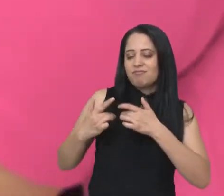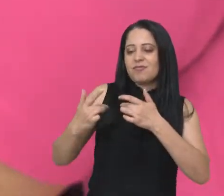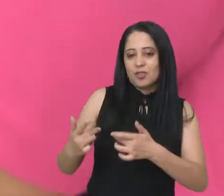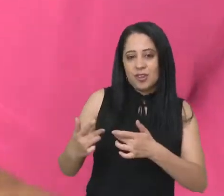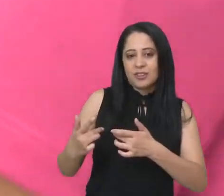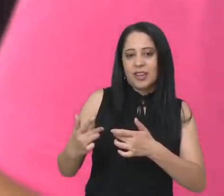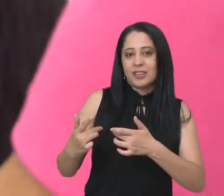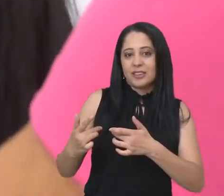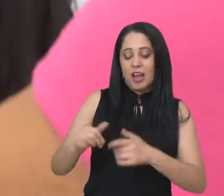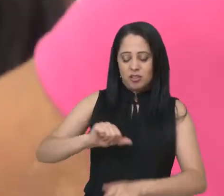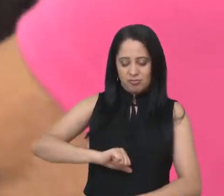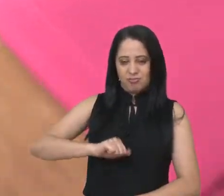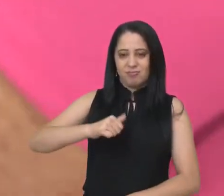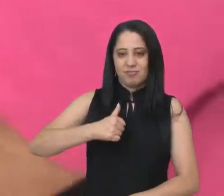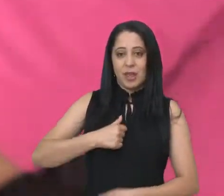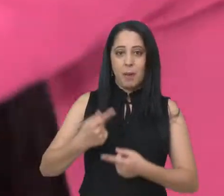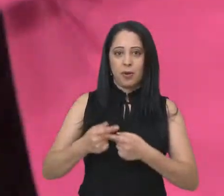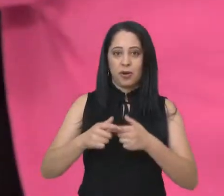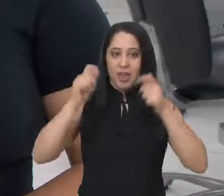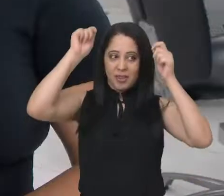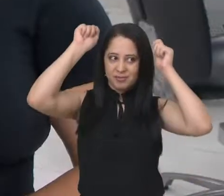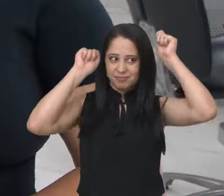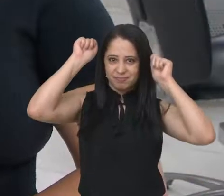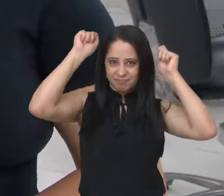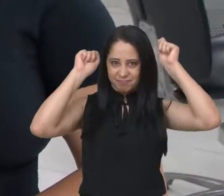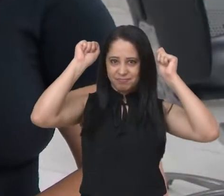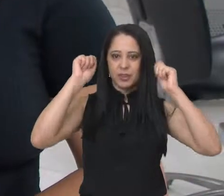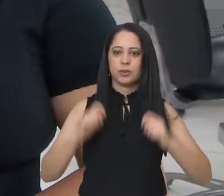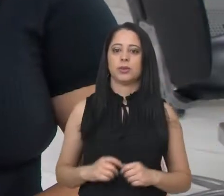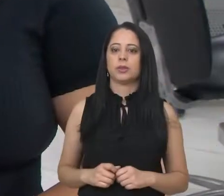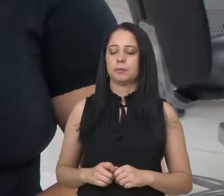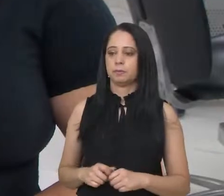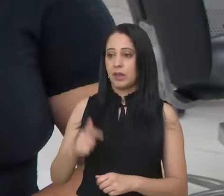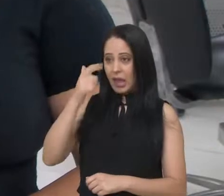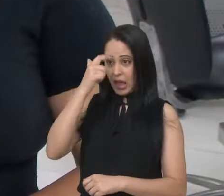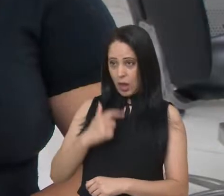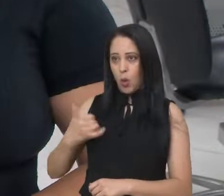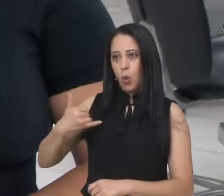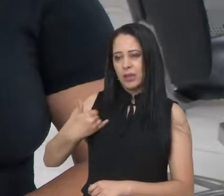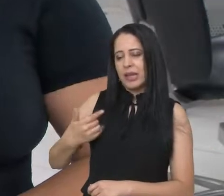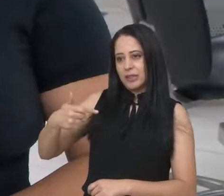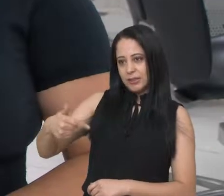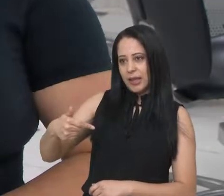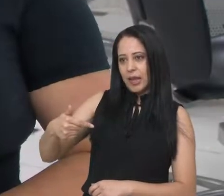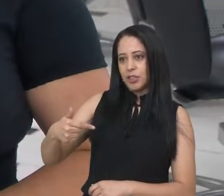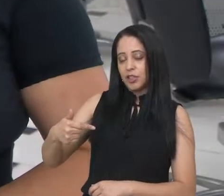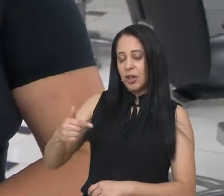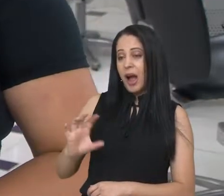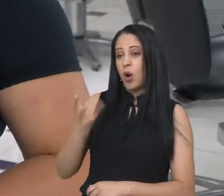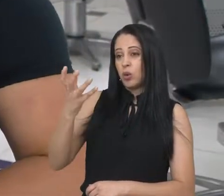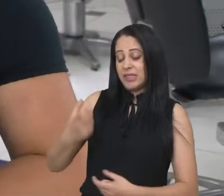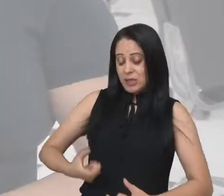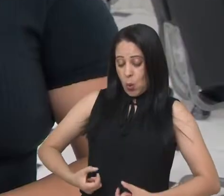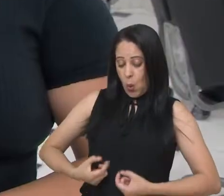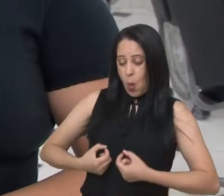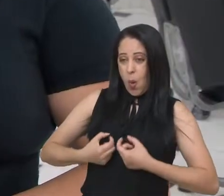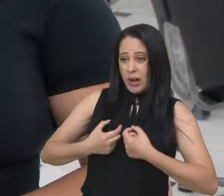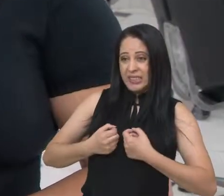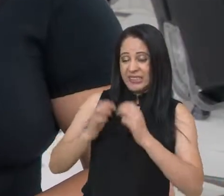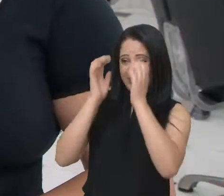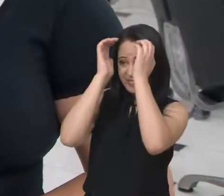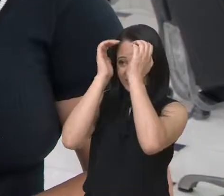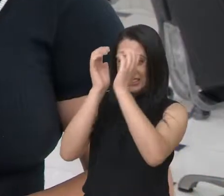e autoestima ao receber sua peruca. Eu tive câncer com 7 para 8 anos, que eu descobri. Vim